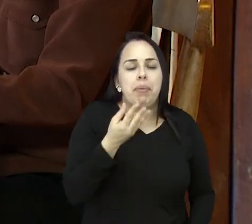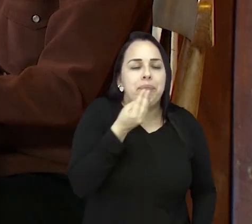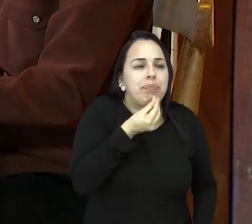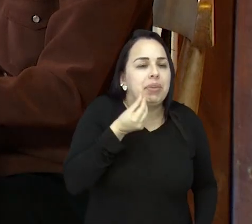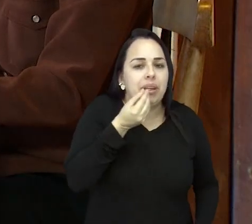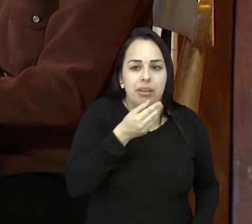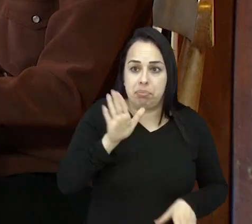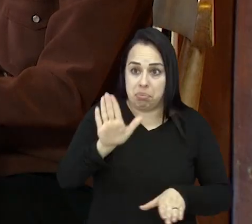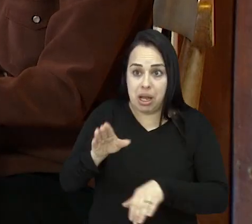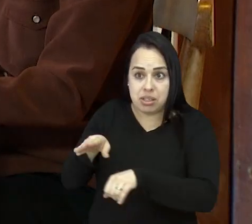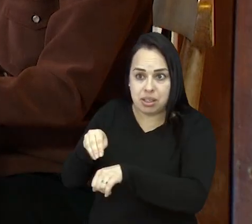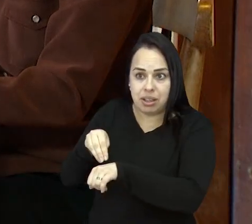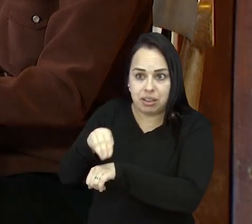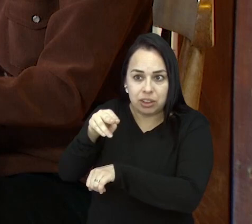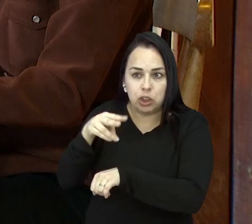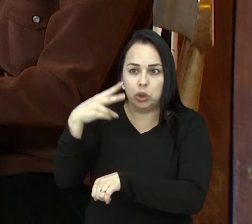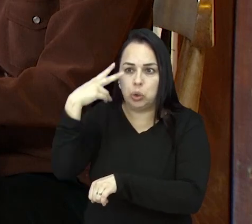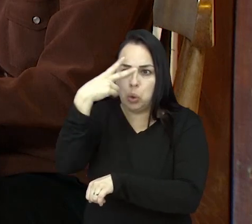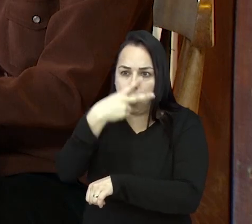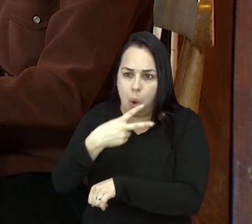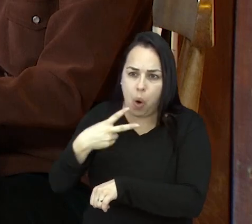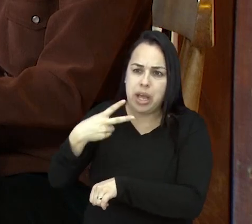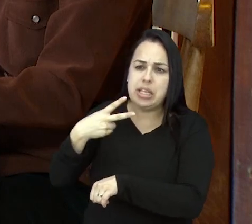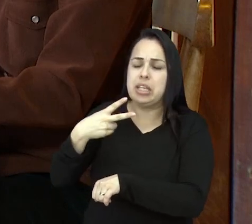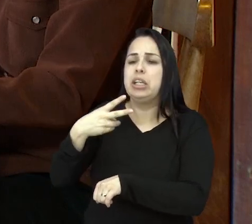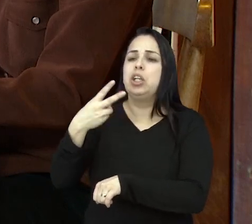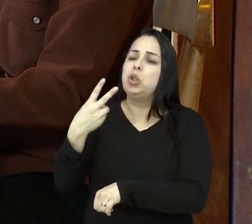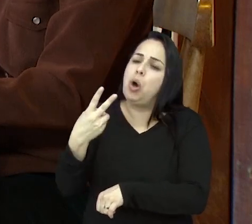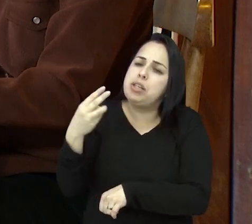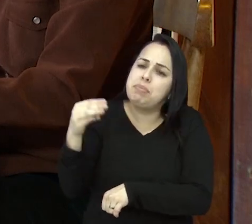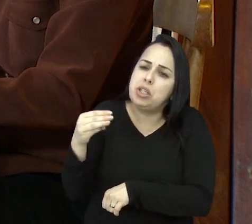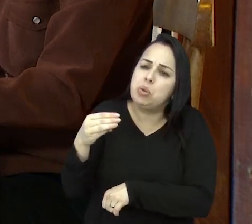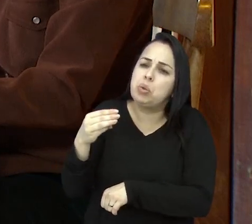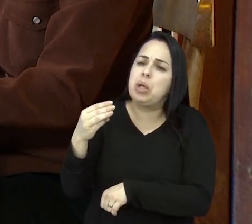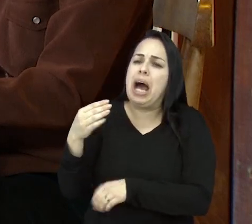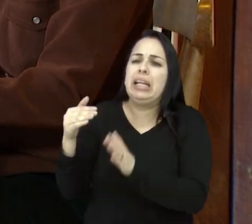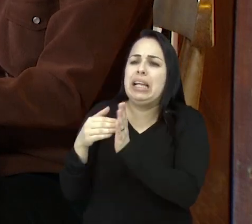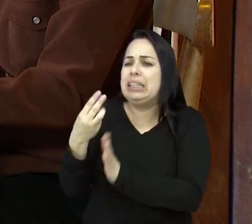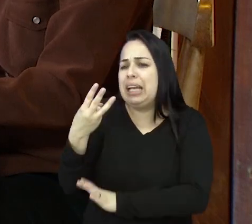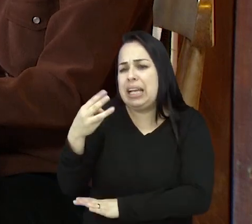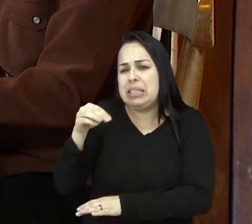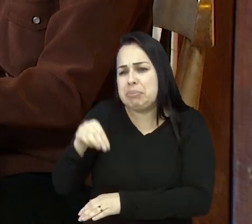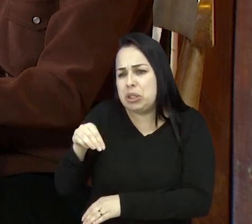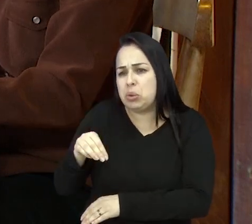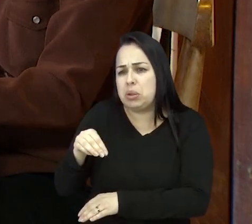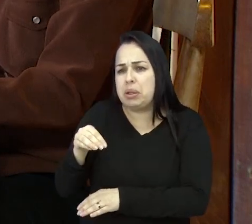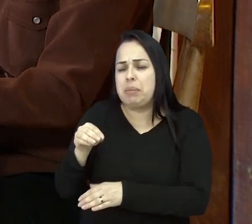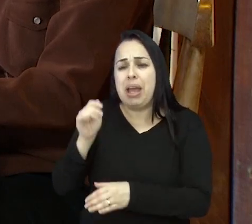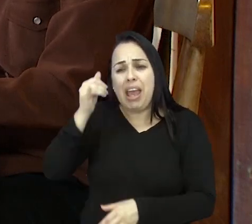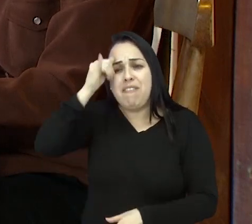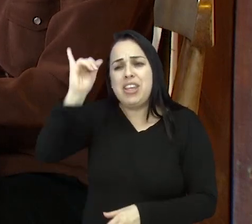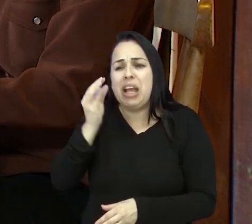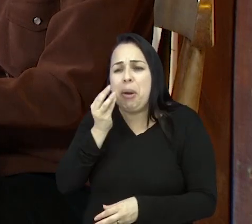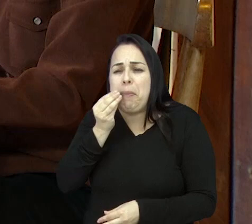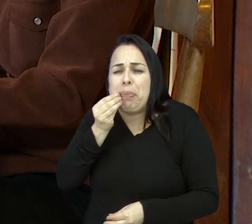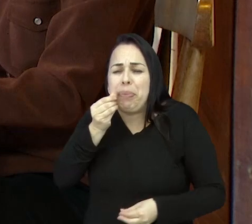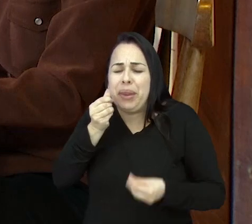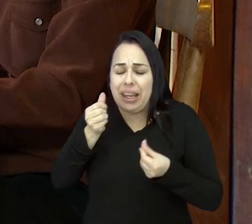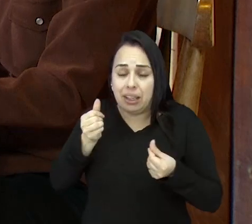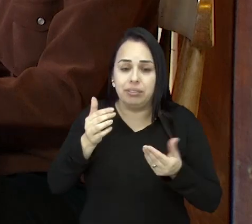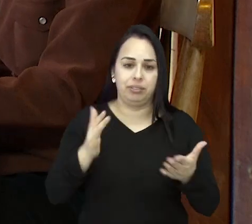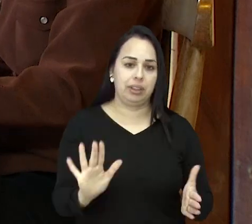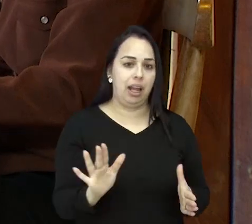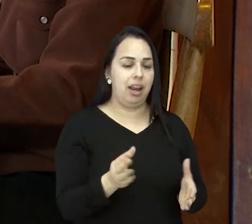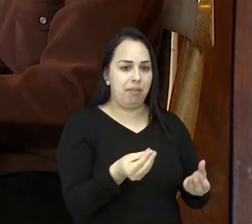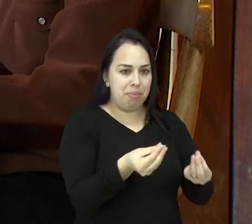verde que eu recomendo de 2 a 3 minutos. Não deixar passar muito, que ele vai amargar um pouquinho. Tá, enquanto a Raquel me serve o